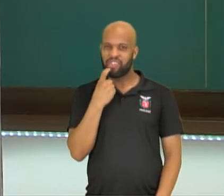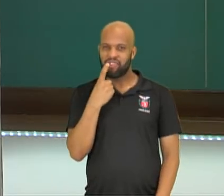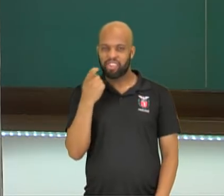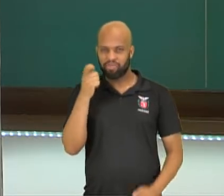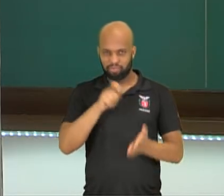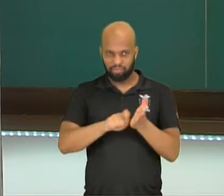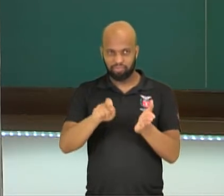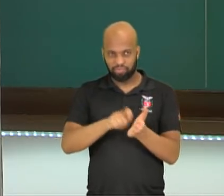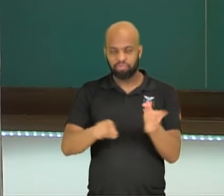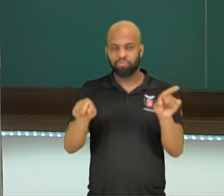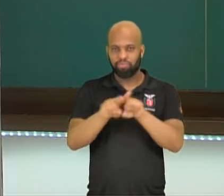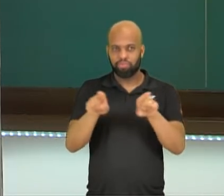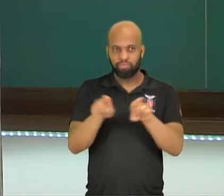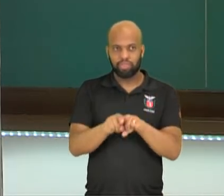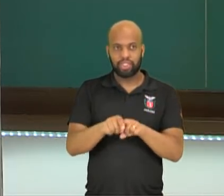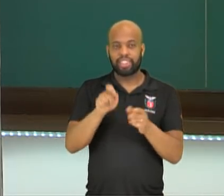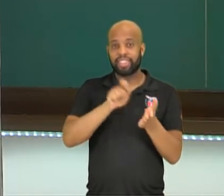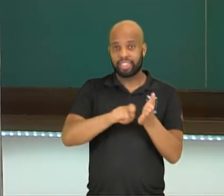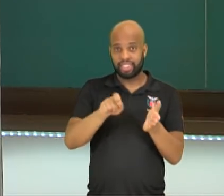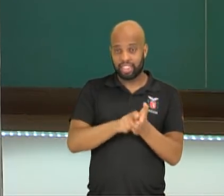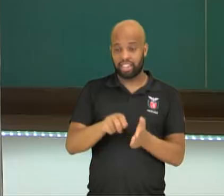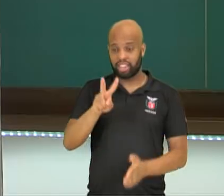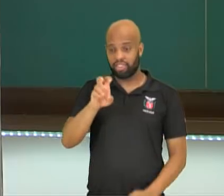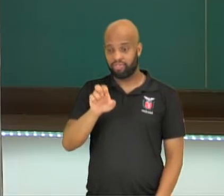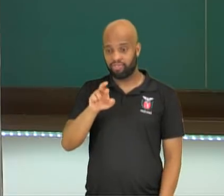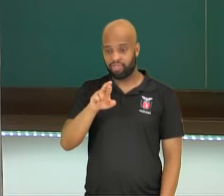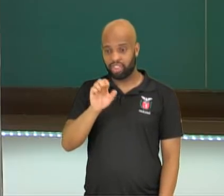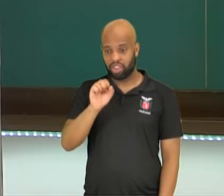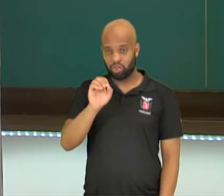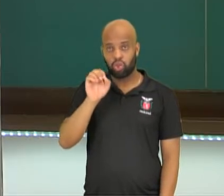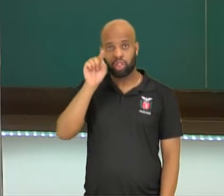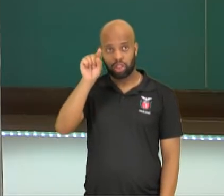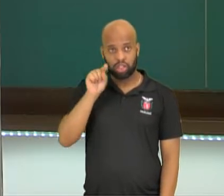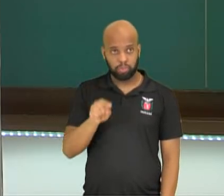Então, escreve verso, 2 pontos.